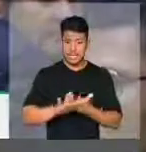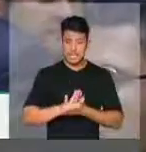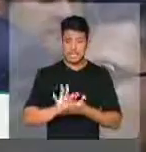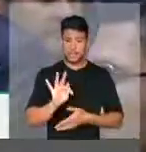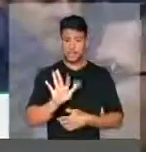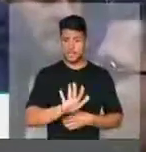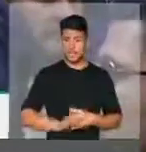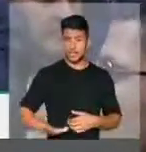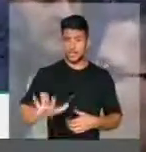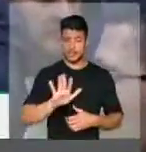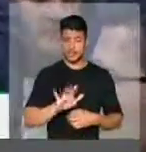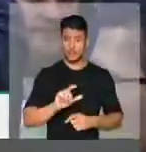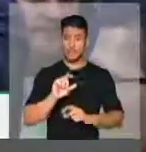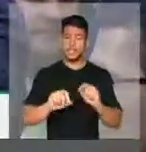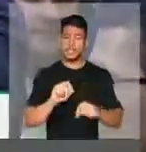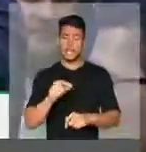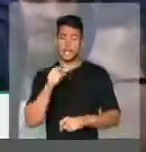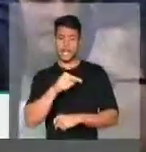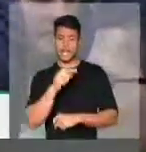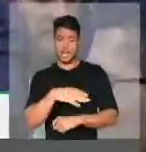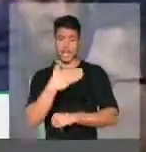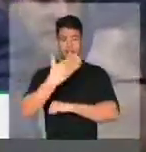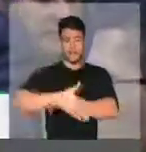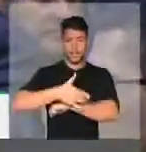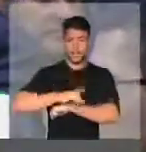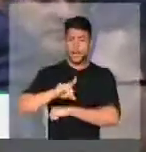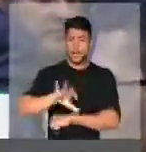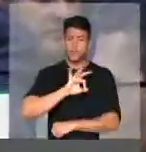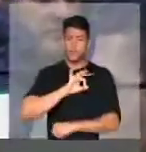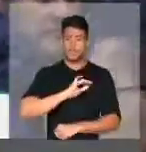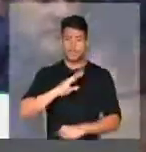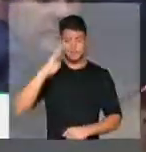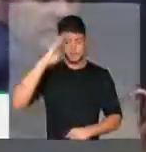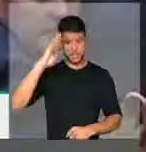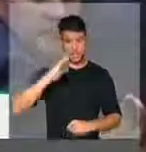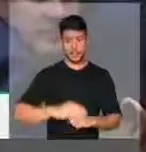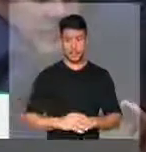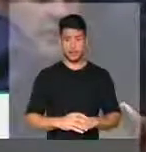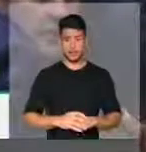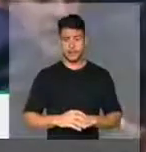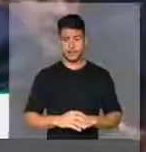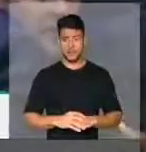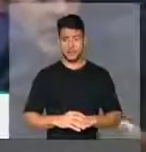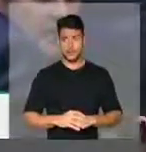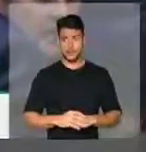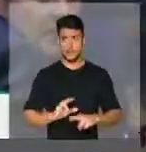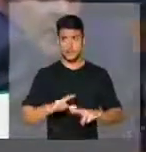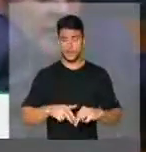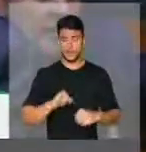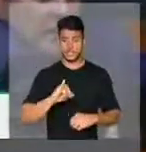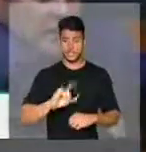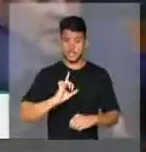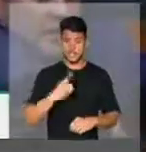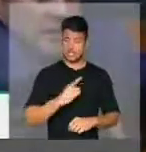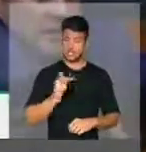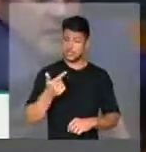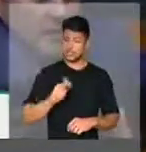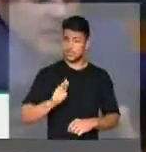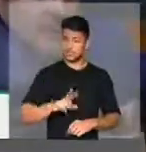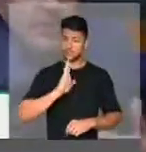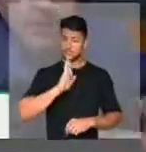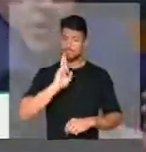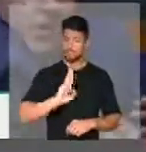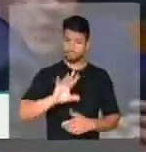rua. Quem está na rua é policial militar. Portanto, se não tivéssemos razões